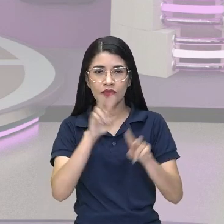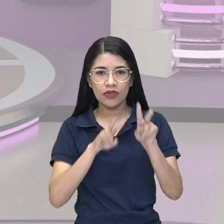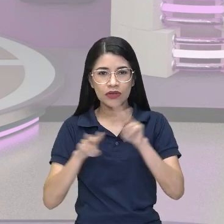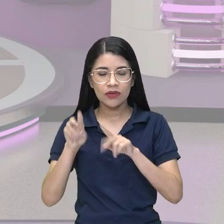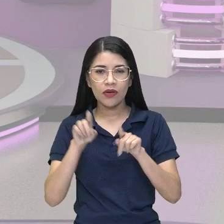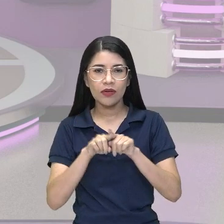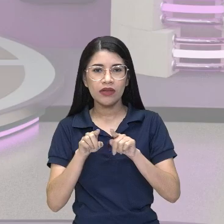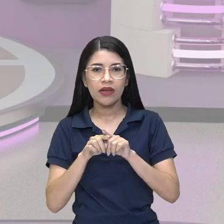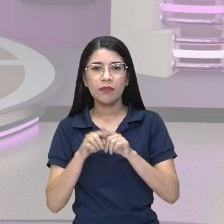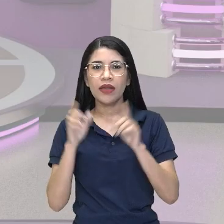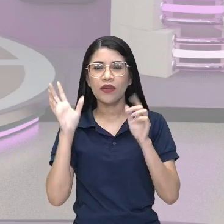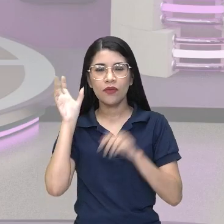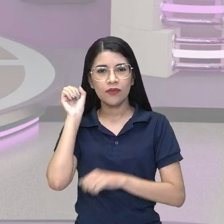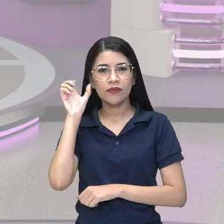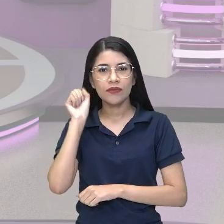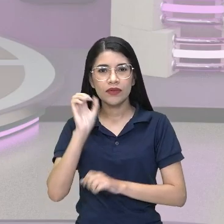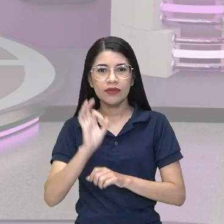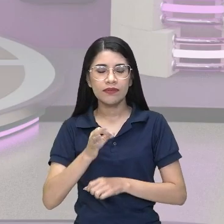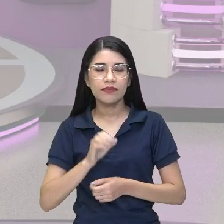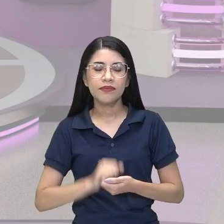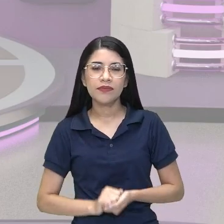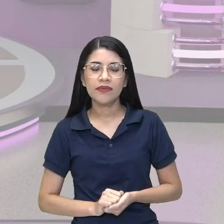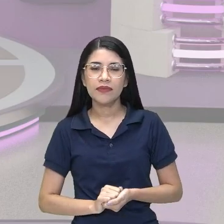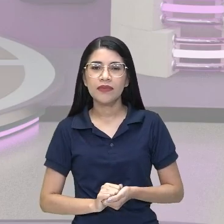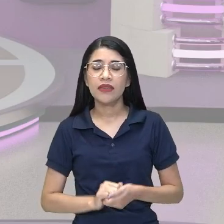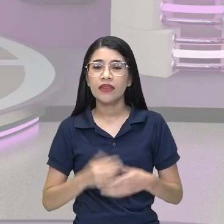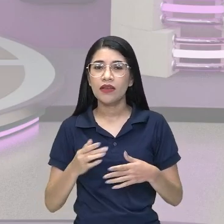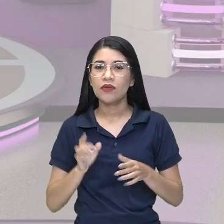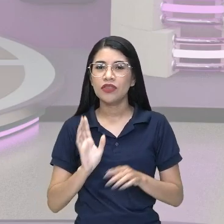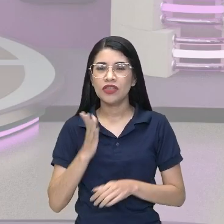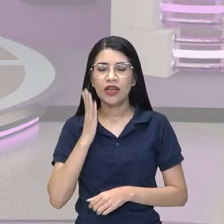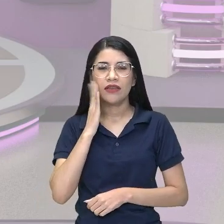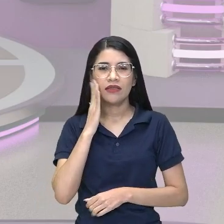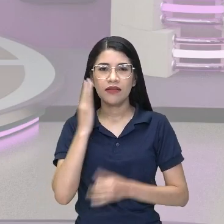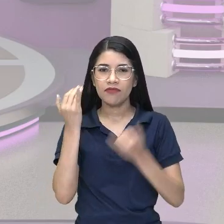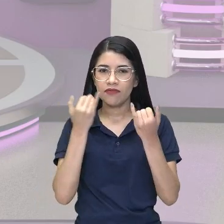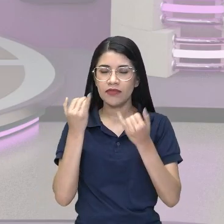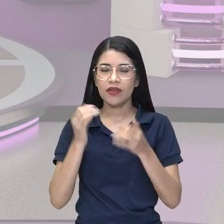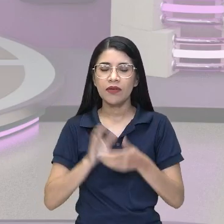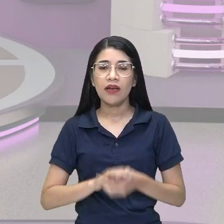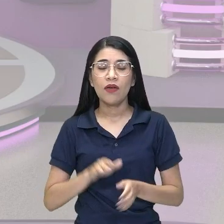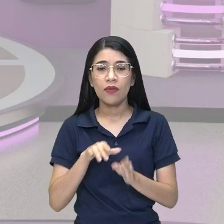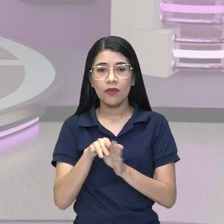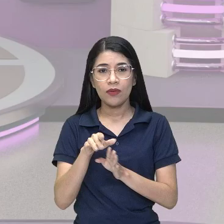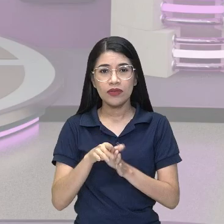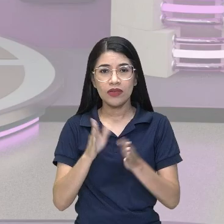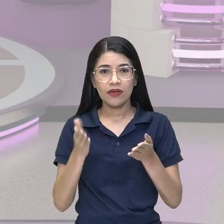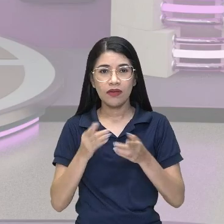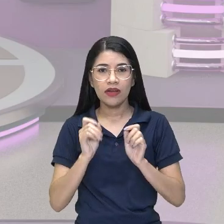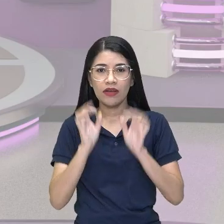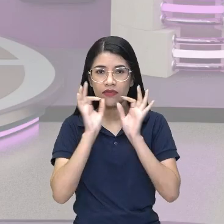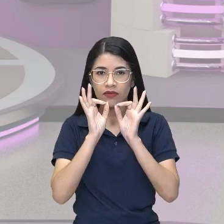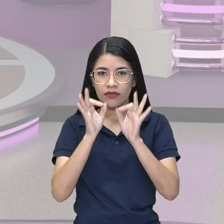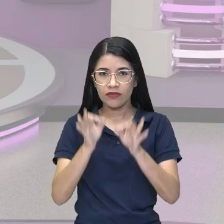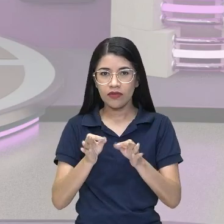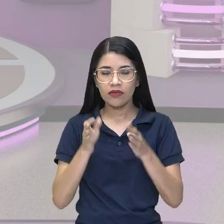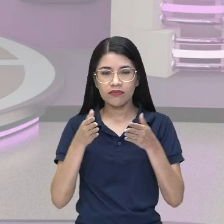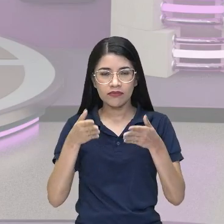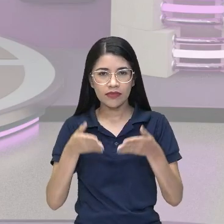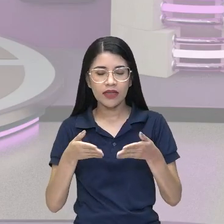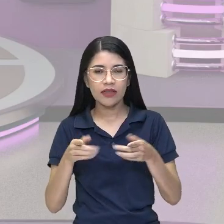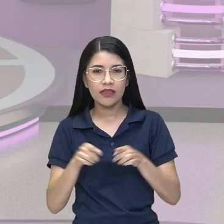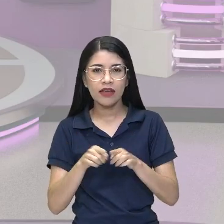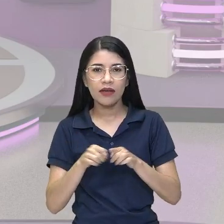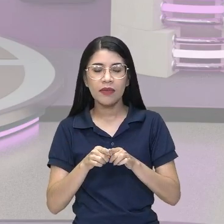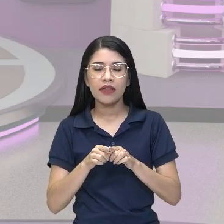pelo auditivo? Exatamente. Então, já que estamos sabendo disso, o que é que eu te aconselho? Que você fique concentrado aqui comigo na tela.